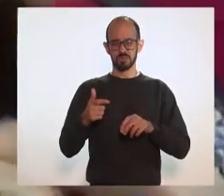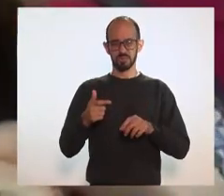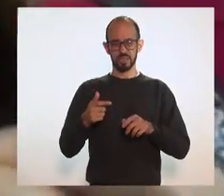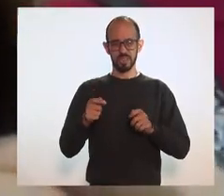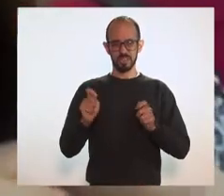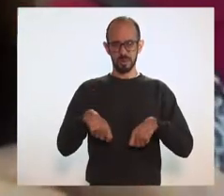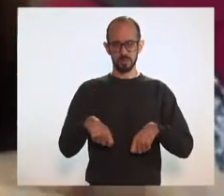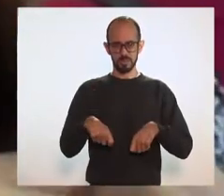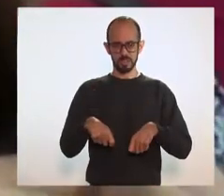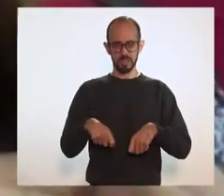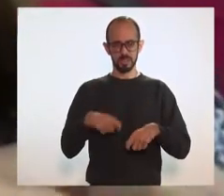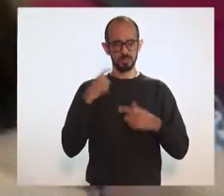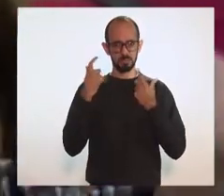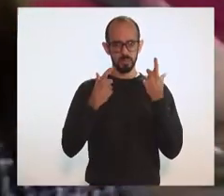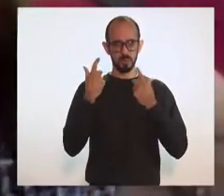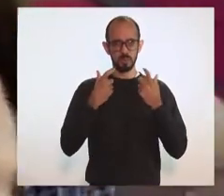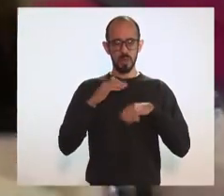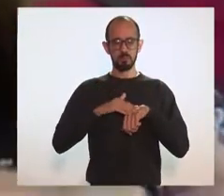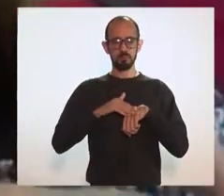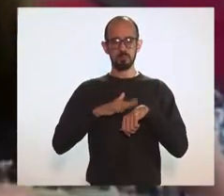Se preocupam muito mais